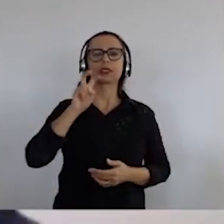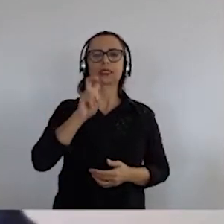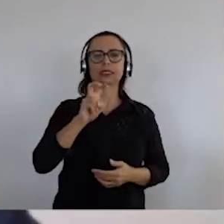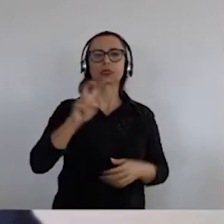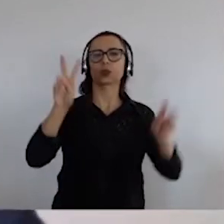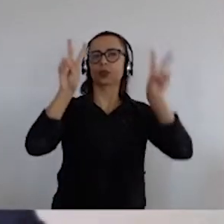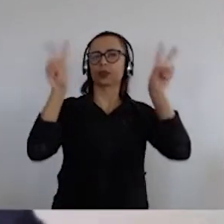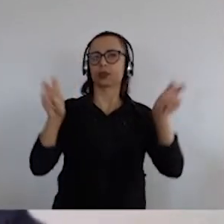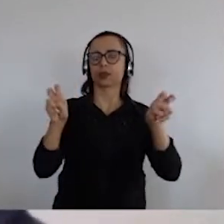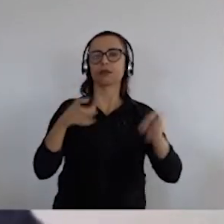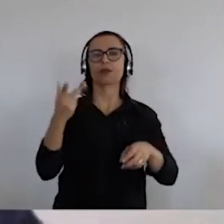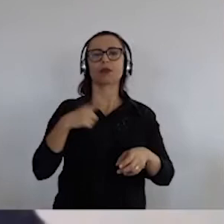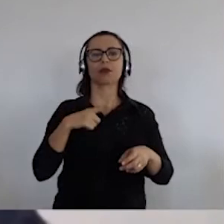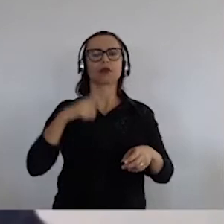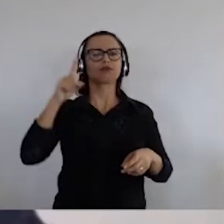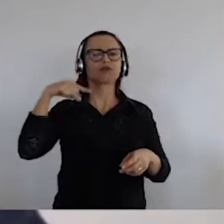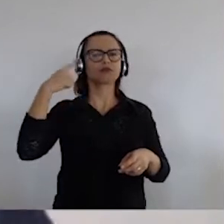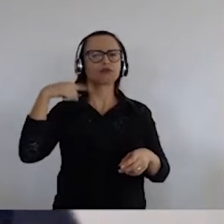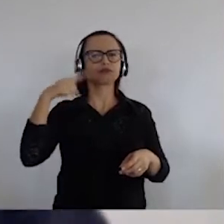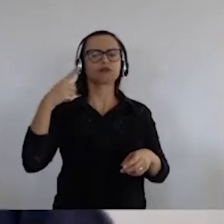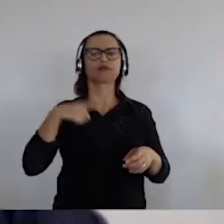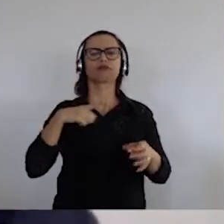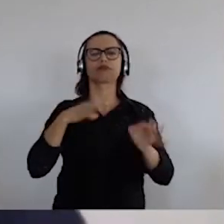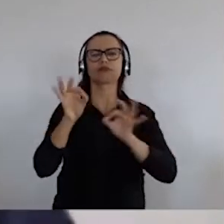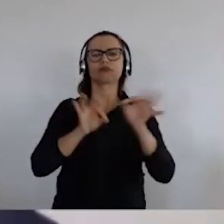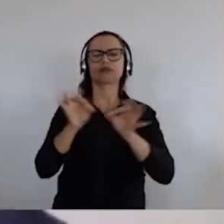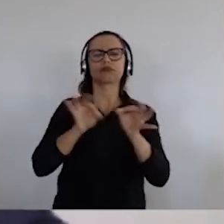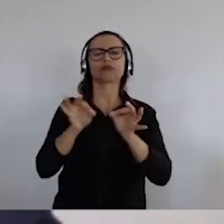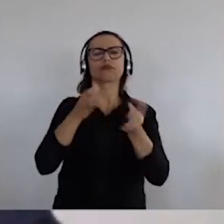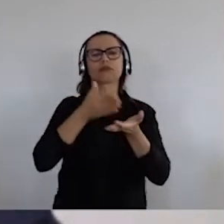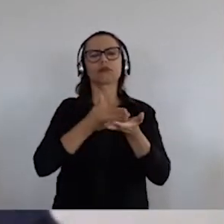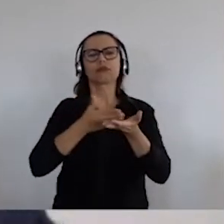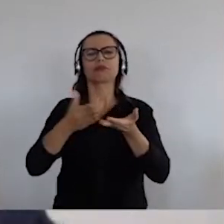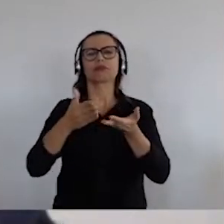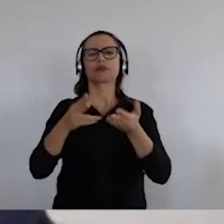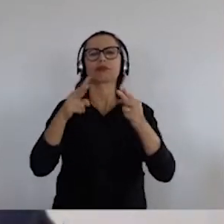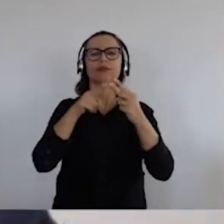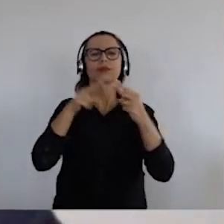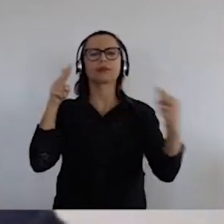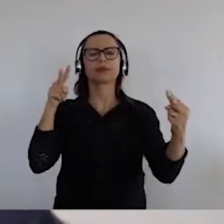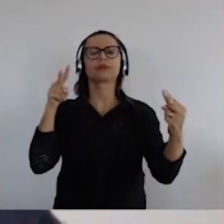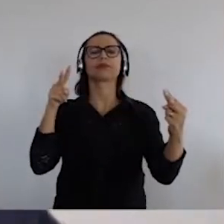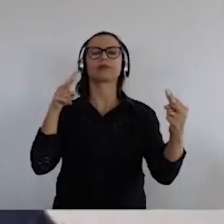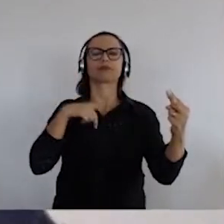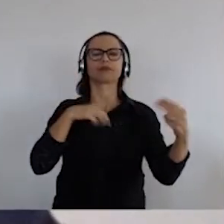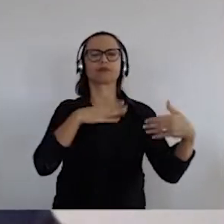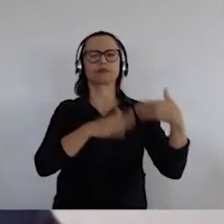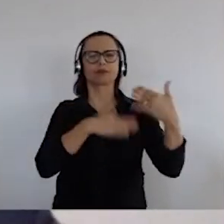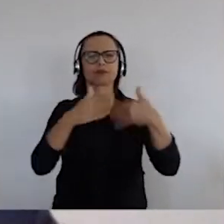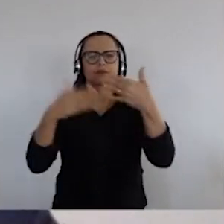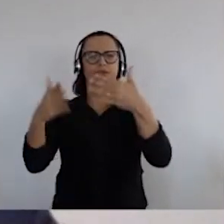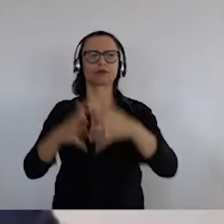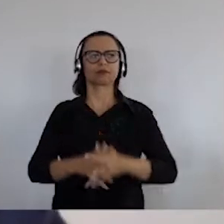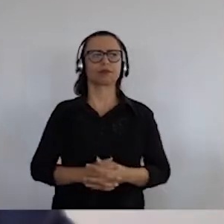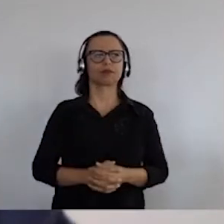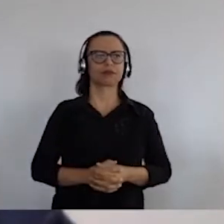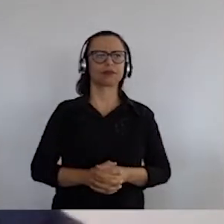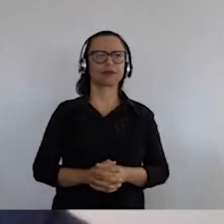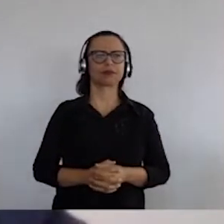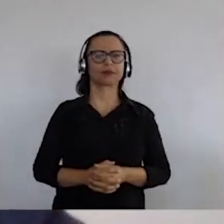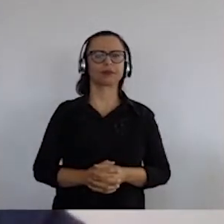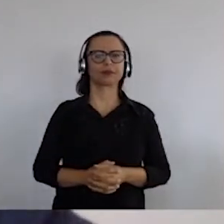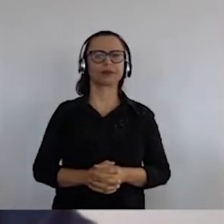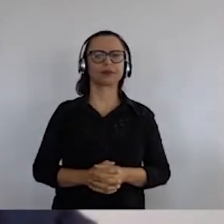do nosso painel é Advocacia, Prerrogativas, Virtualização dos Processos.